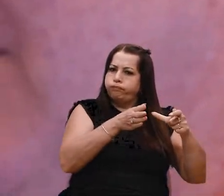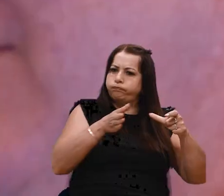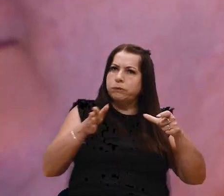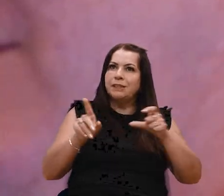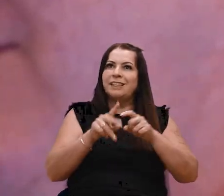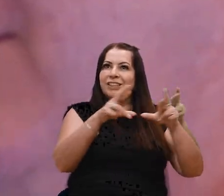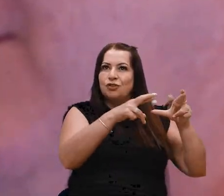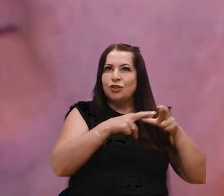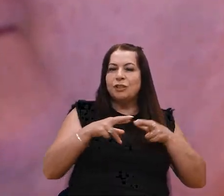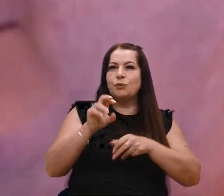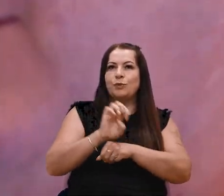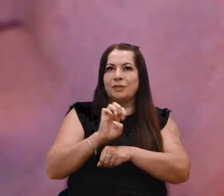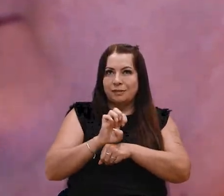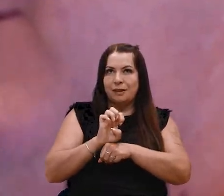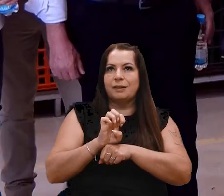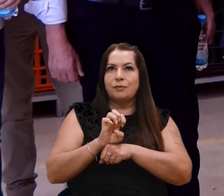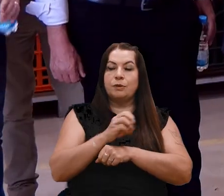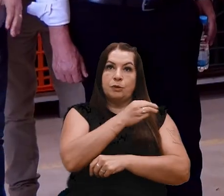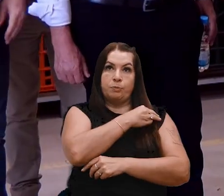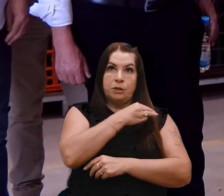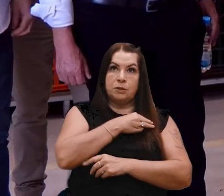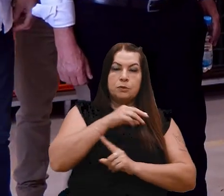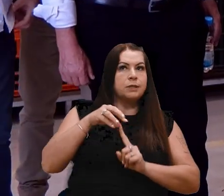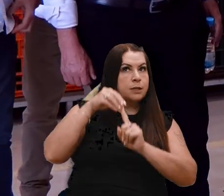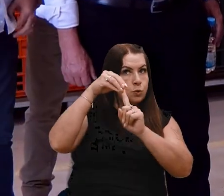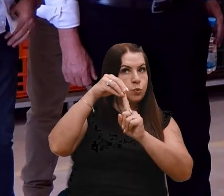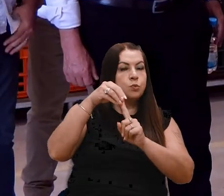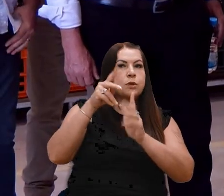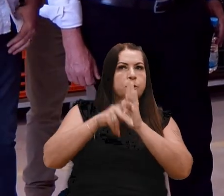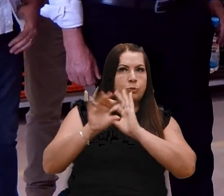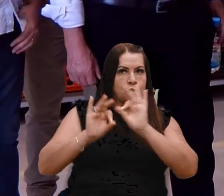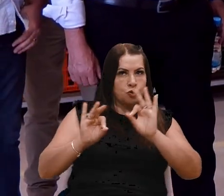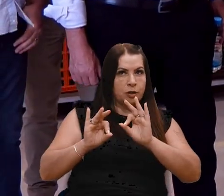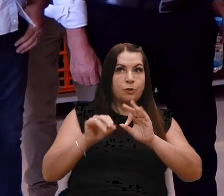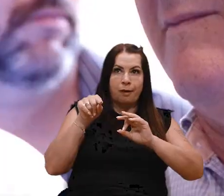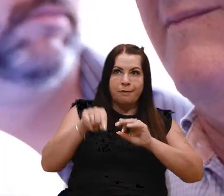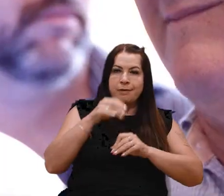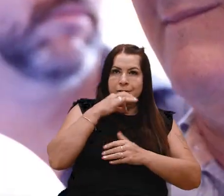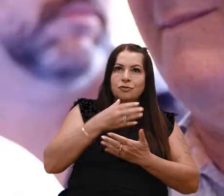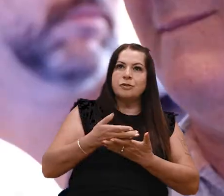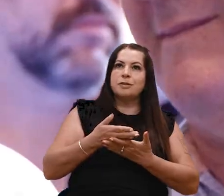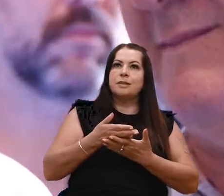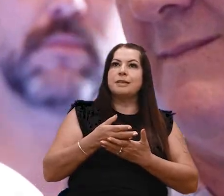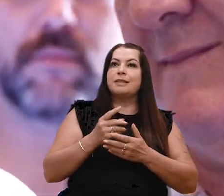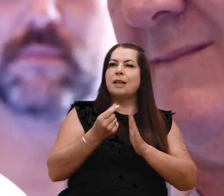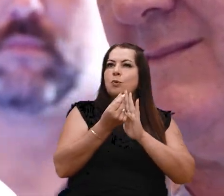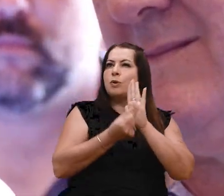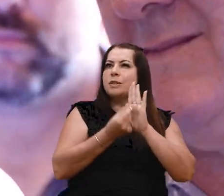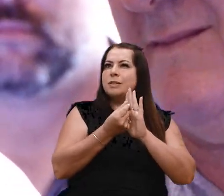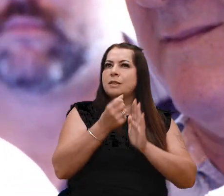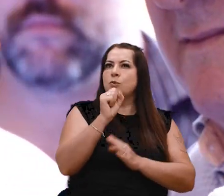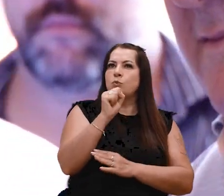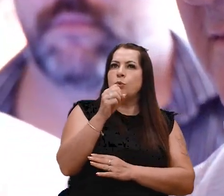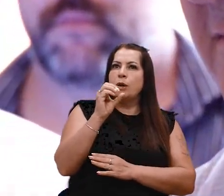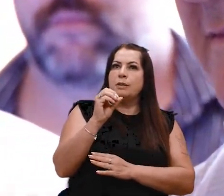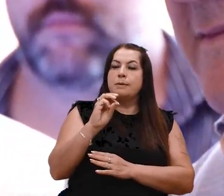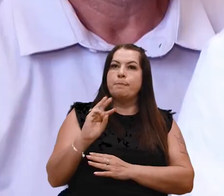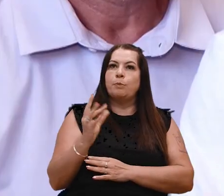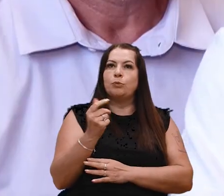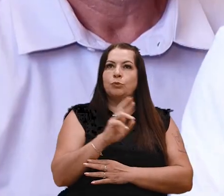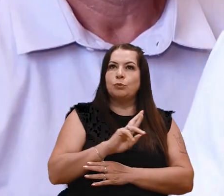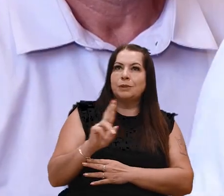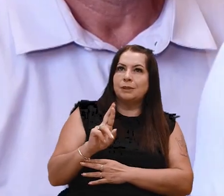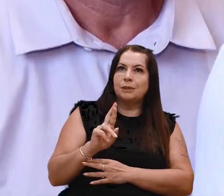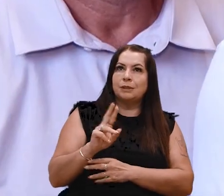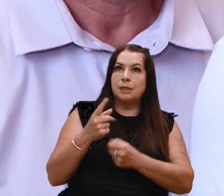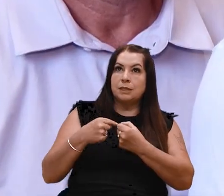diversas regiões do estado. O ministro destacou que o projeto do viaduto em Caxias está orçado em cerca de 80 milhões de reais.